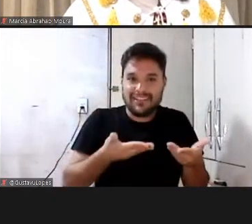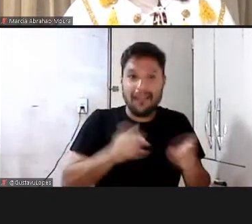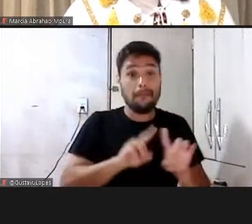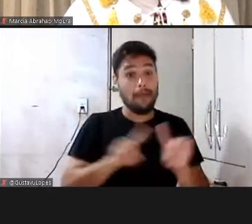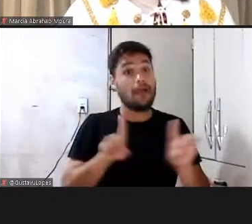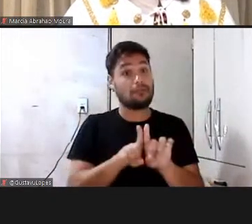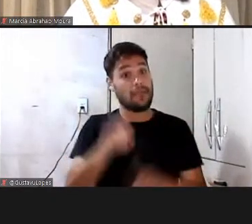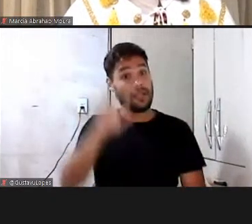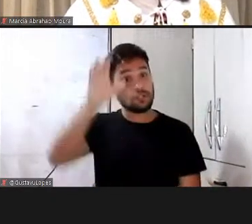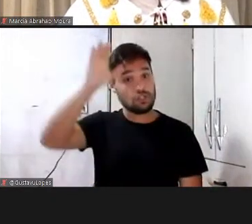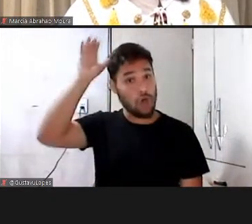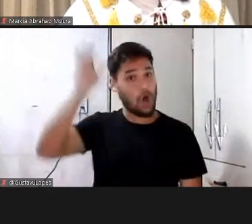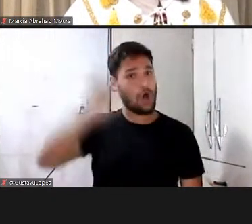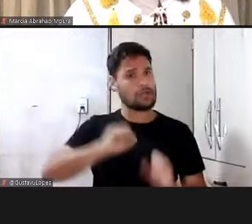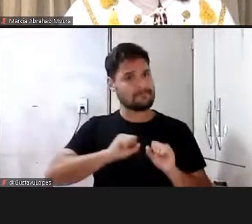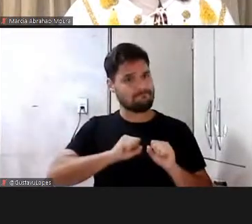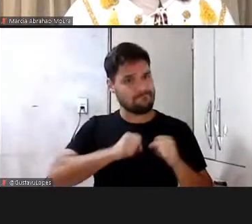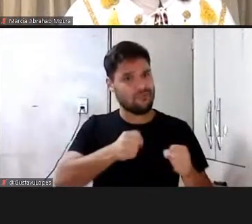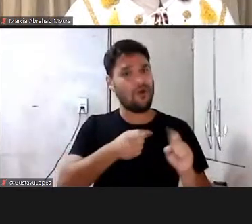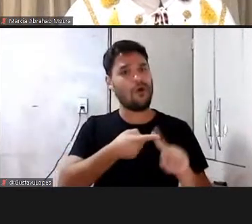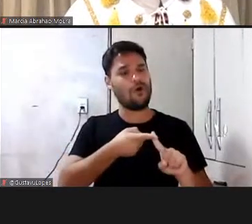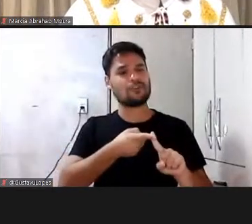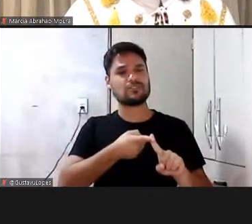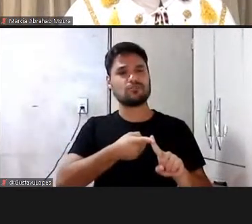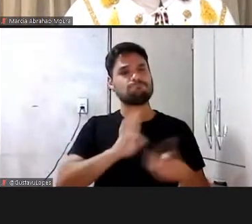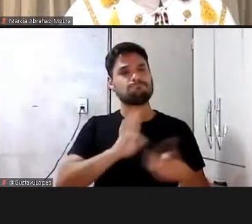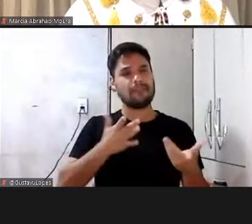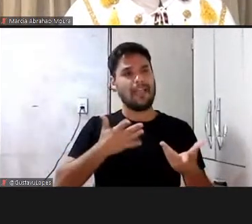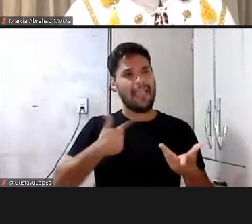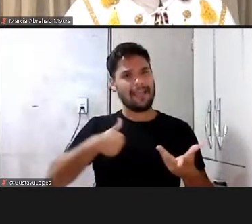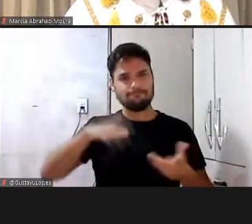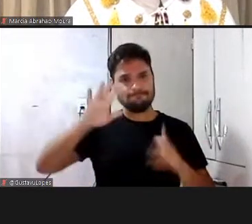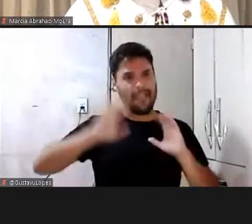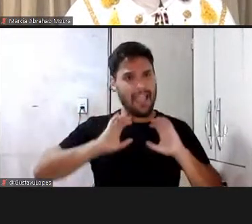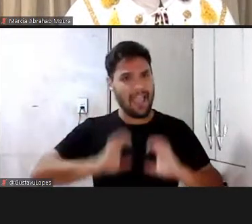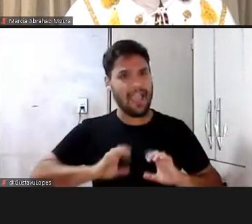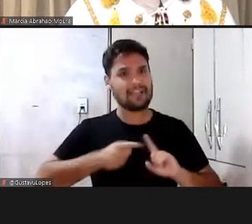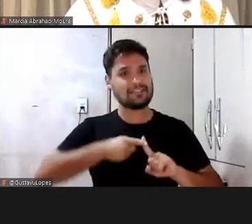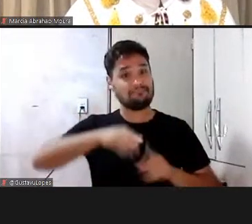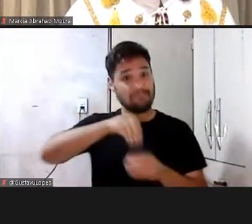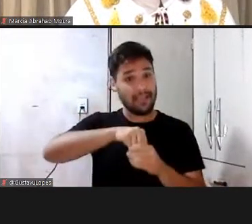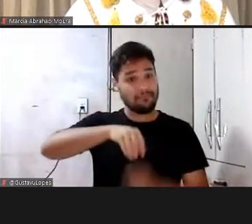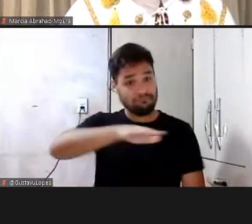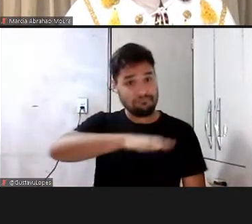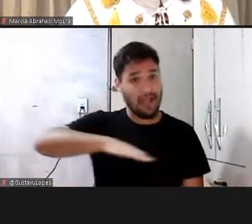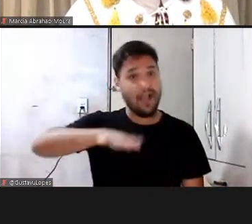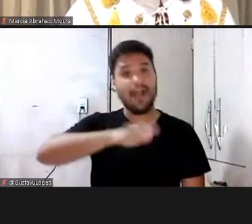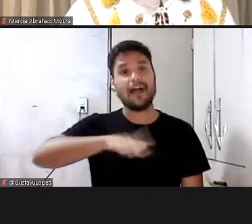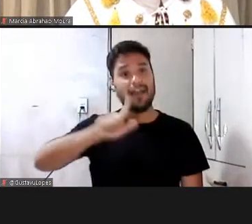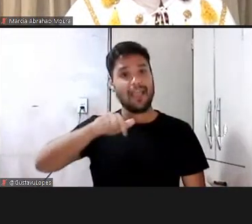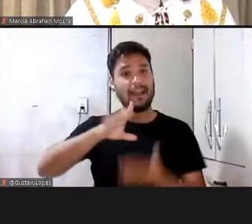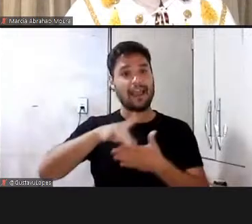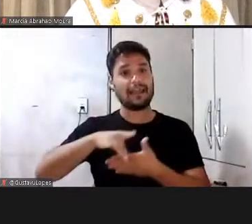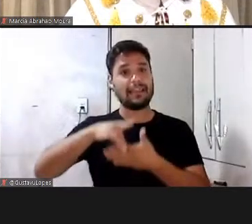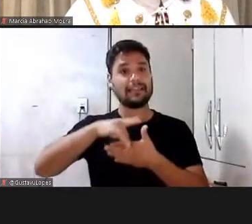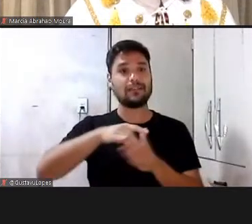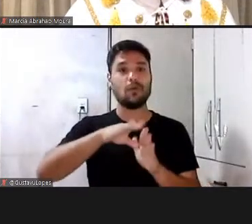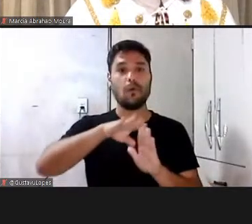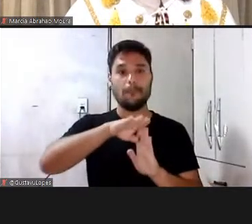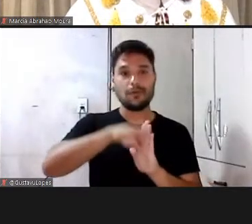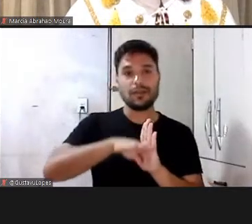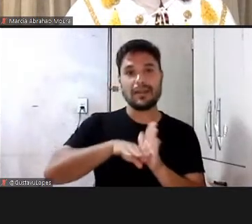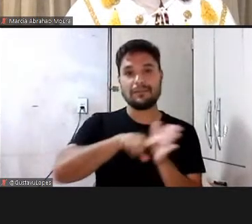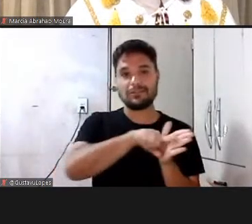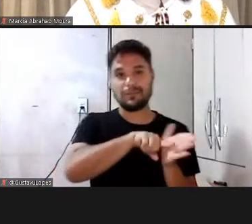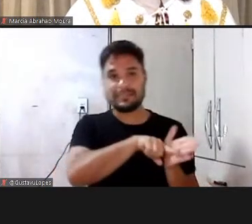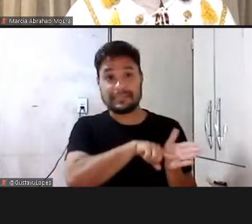dedicação, generosidade e honestidade intelectual ao exercer a liderança deste programa de pesquisa e, certamente, do